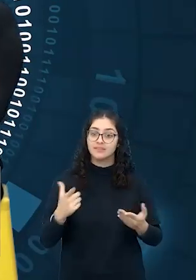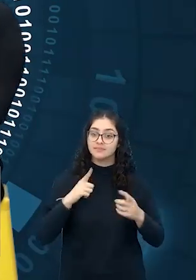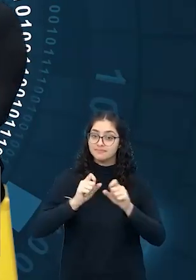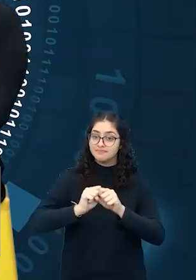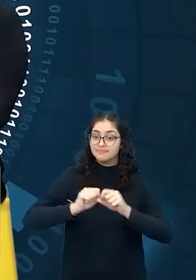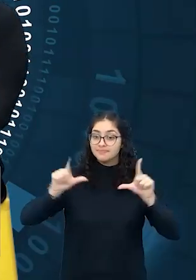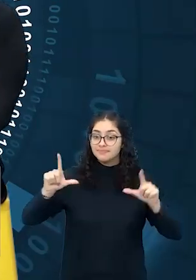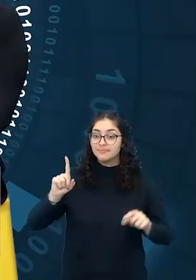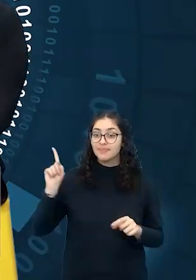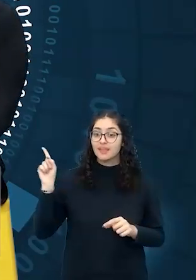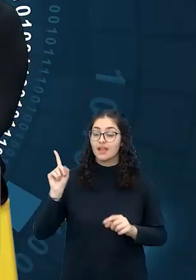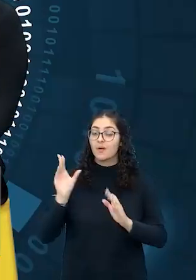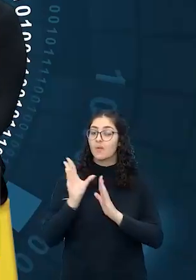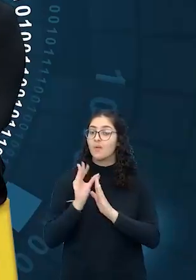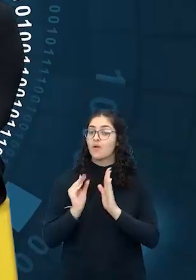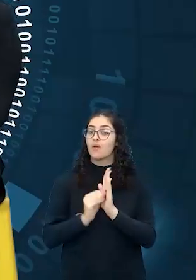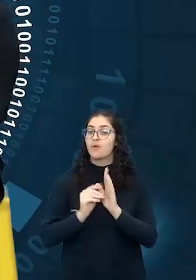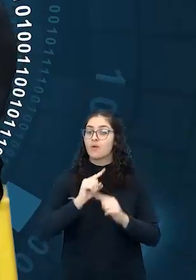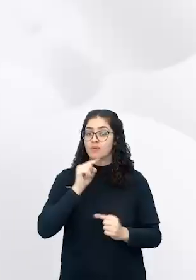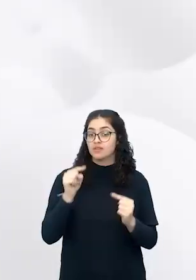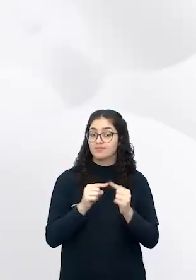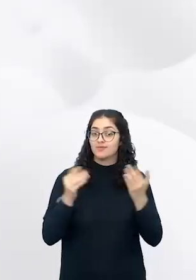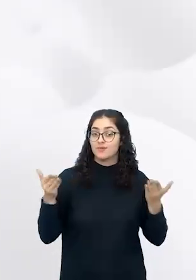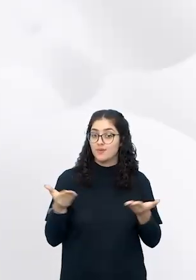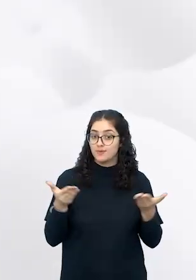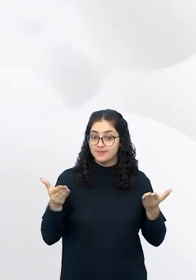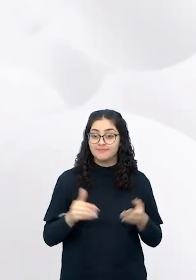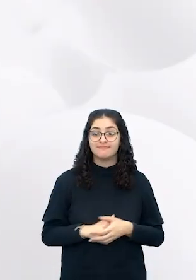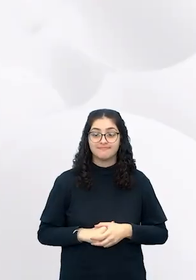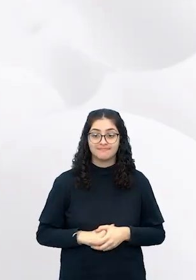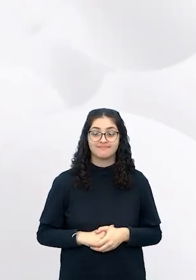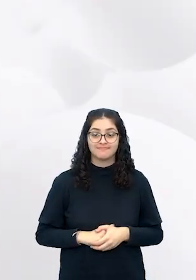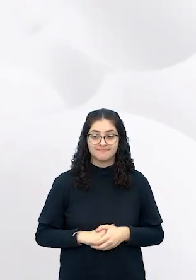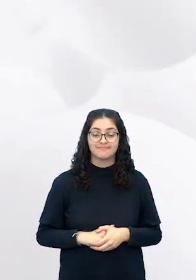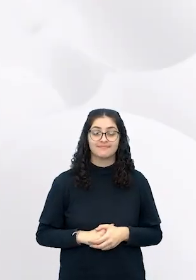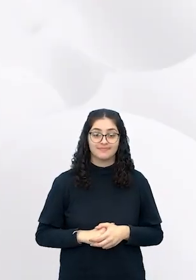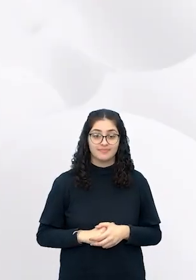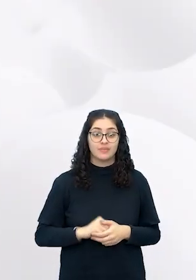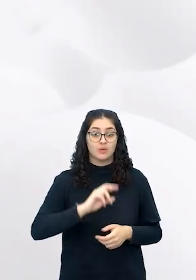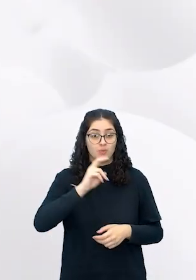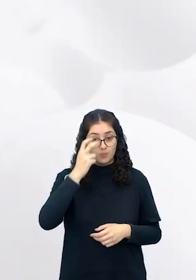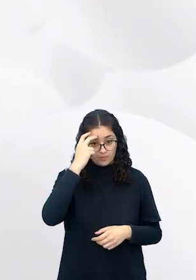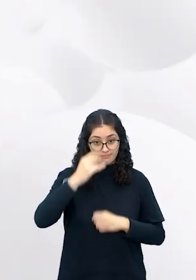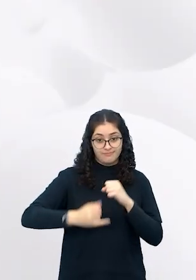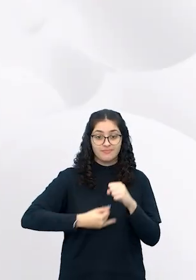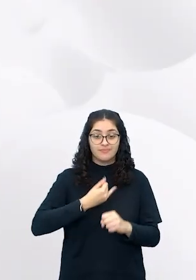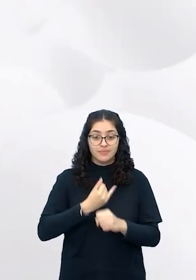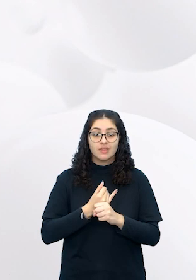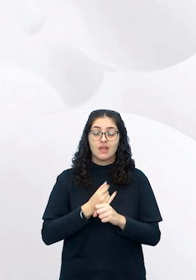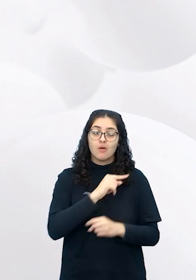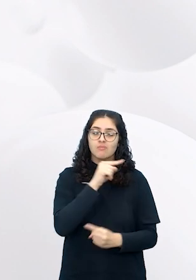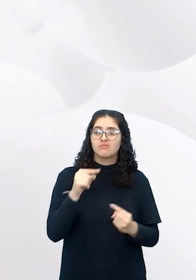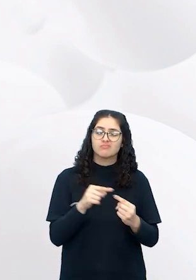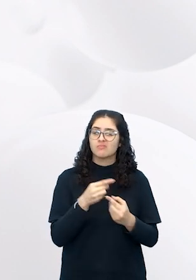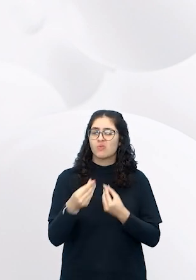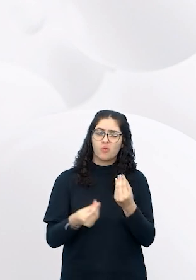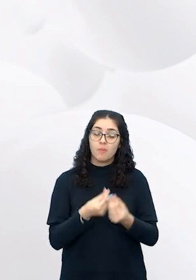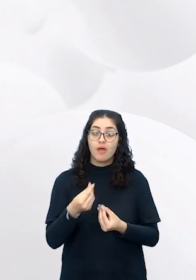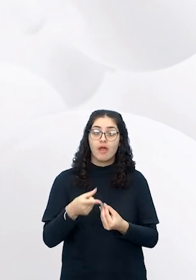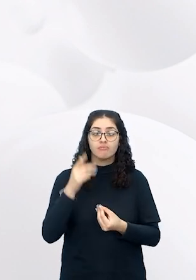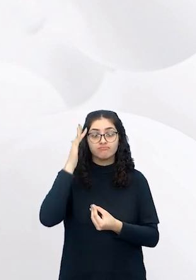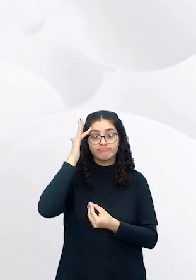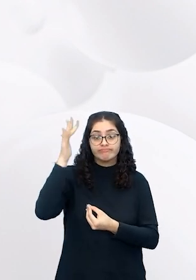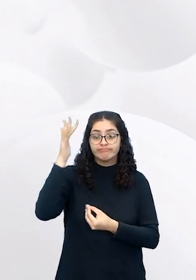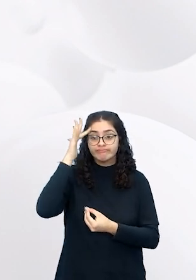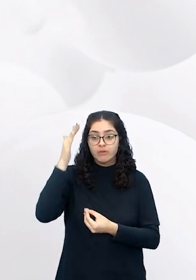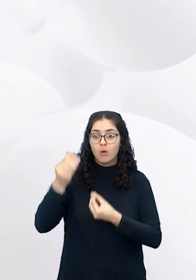tela nosso conteúdo e objetivo de hoje, não é isso? Sim. Temos aí então a cultura digital e o objetivo nosso é refletir